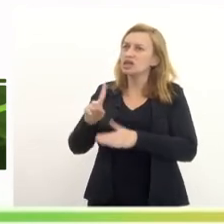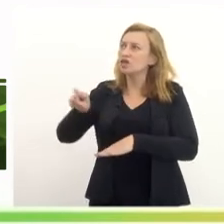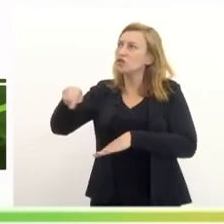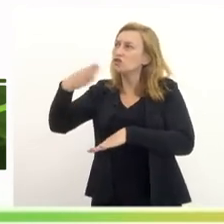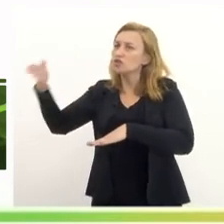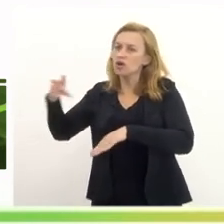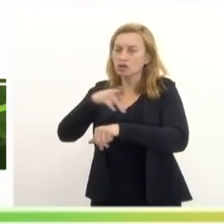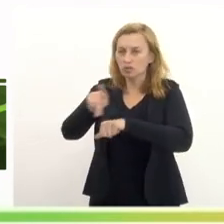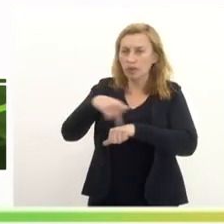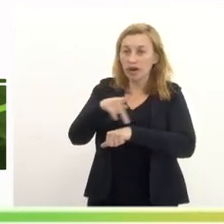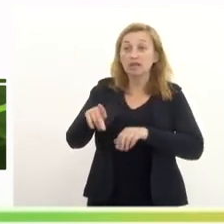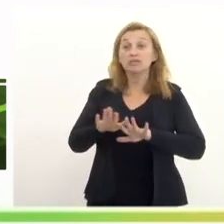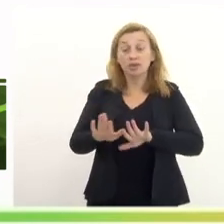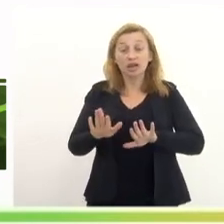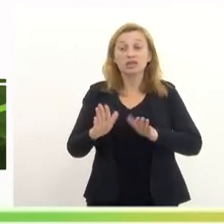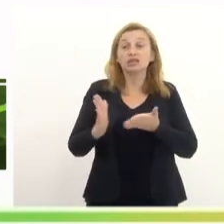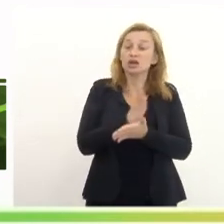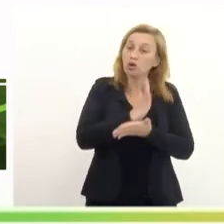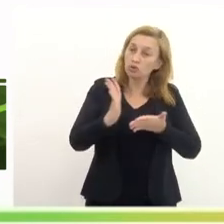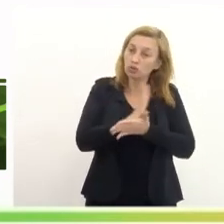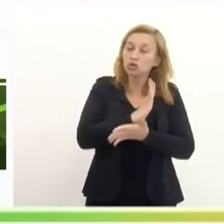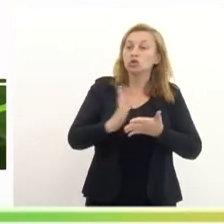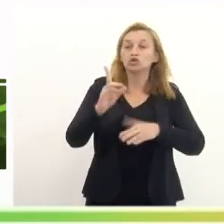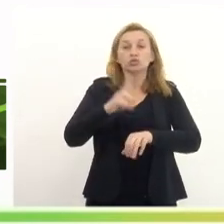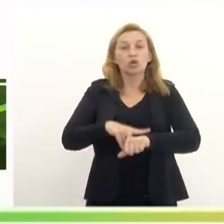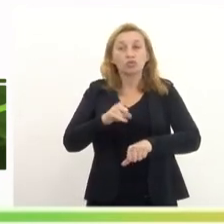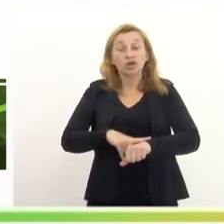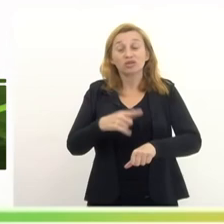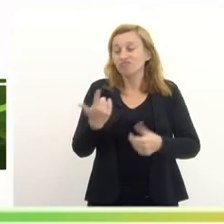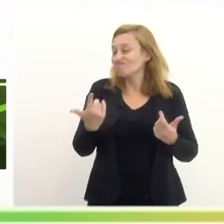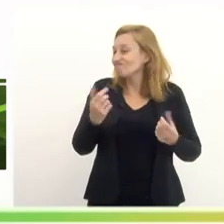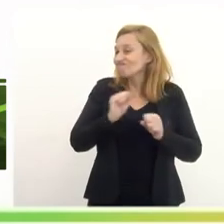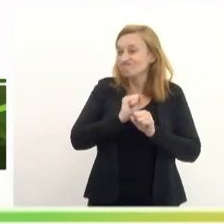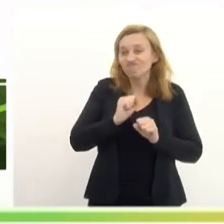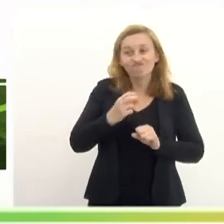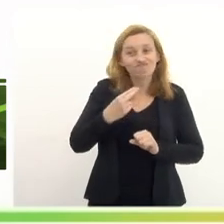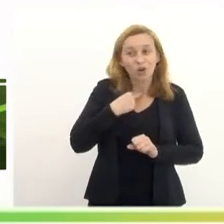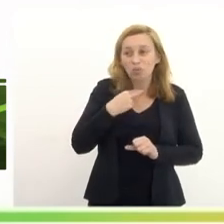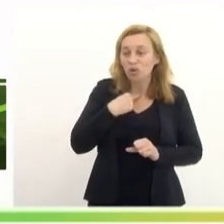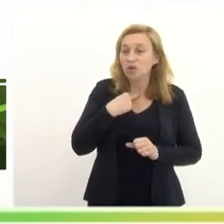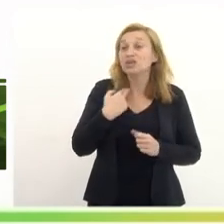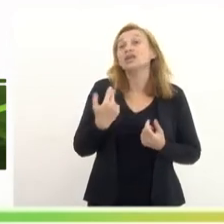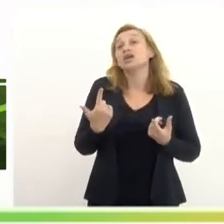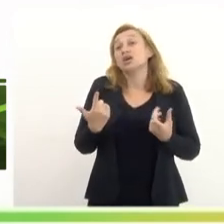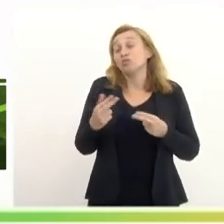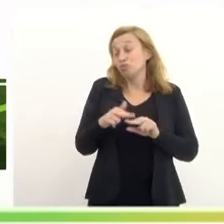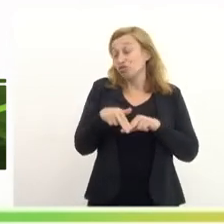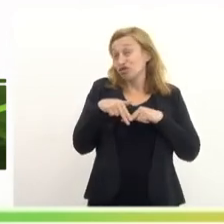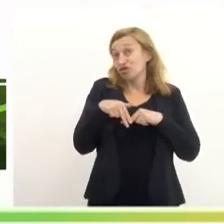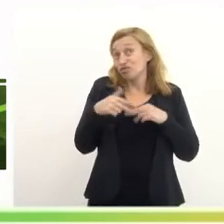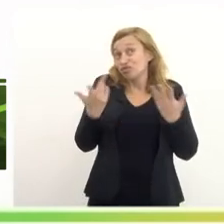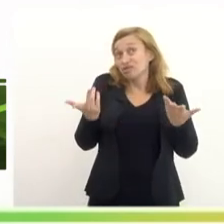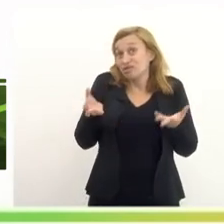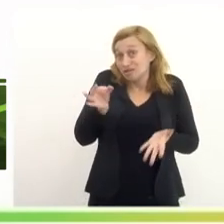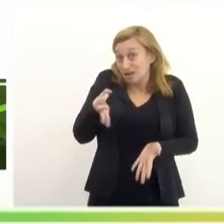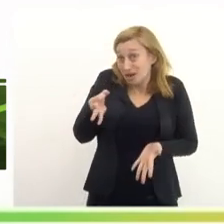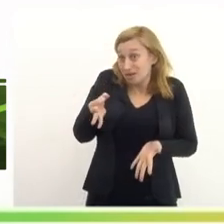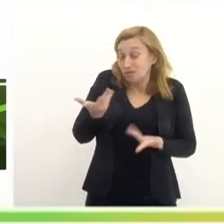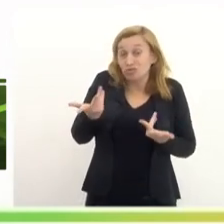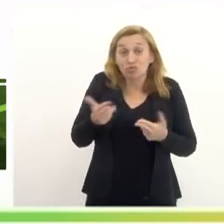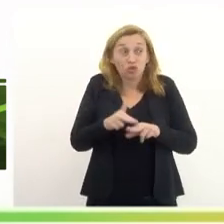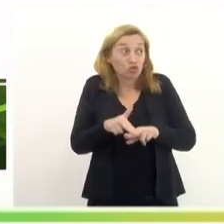exterior. Mas em alguns momentos isso não é possível, por questões óbvias,